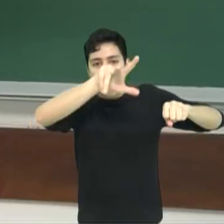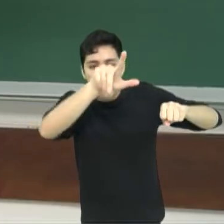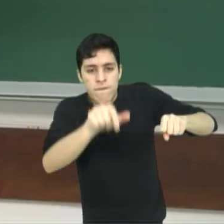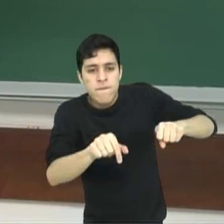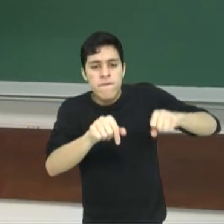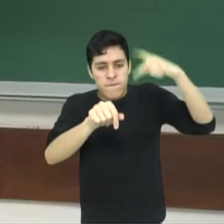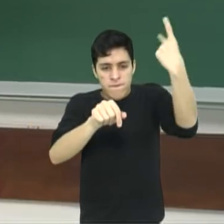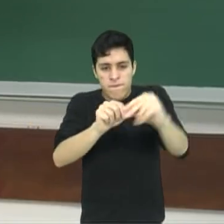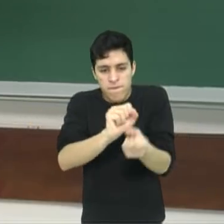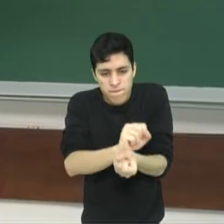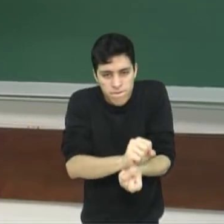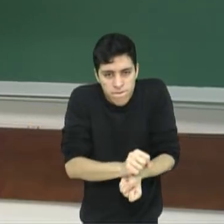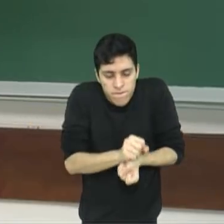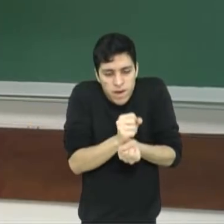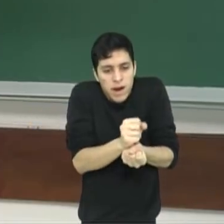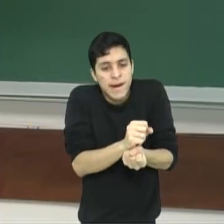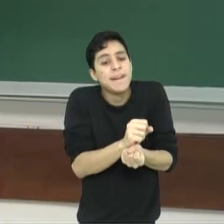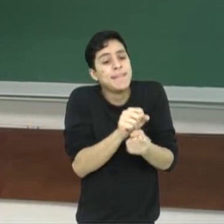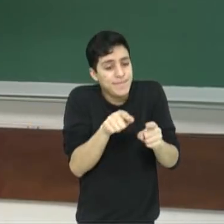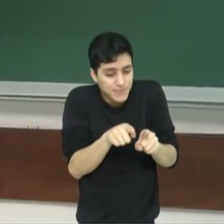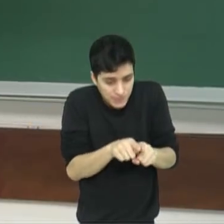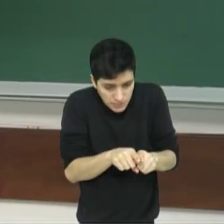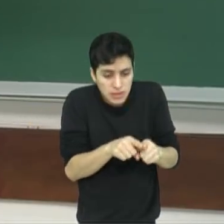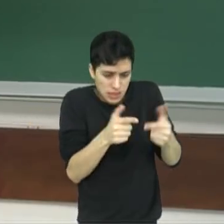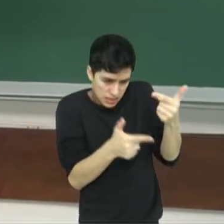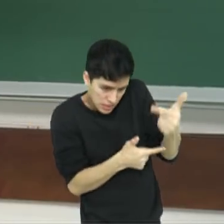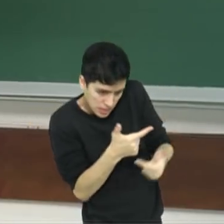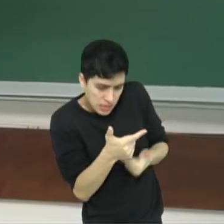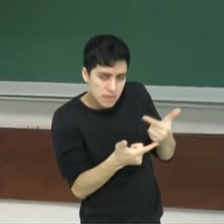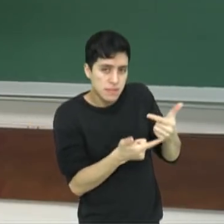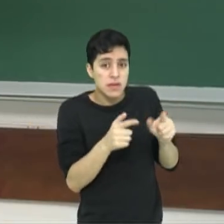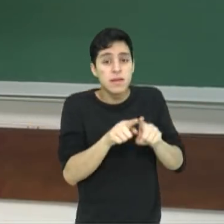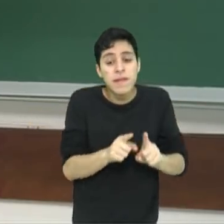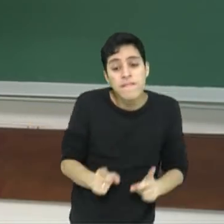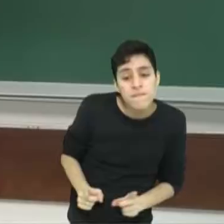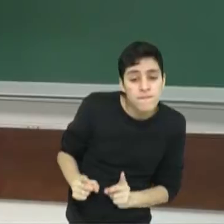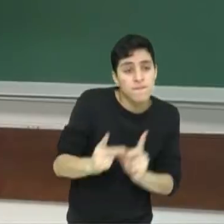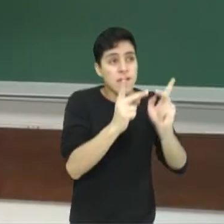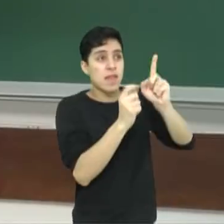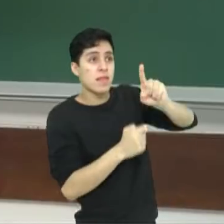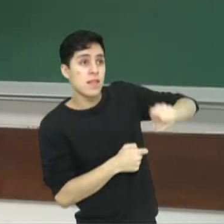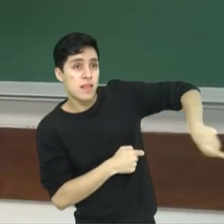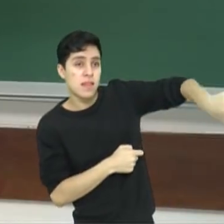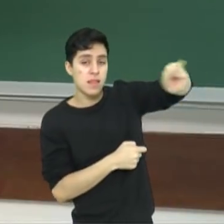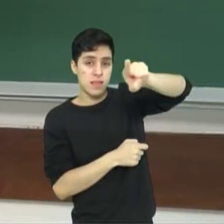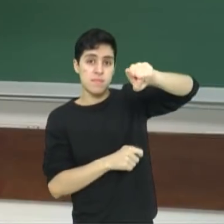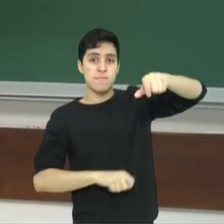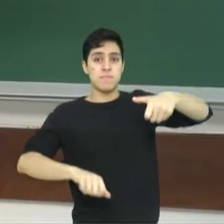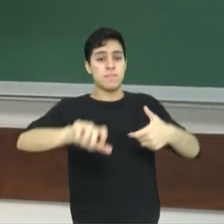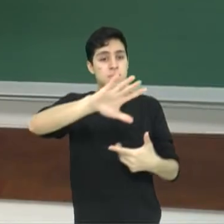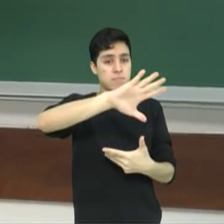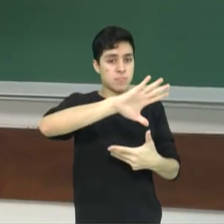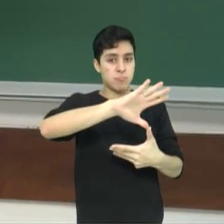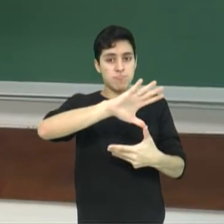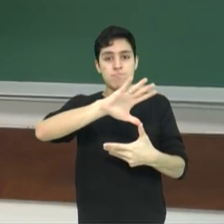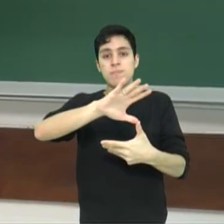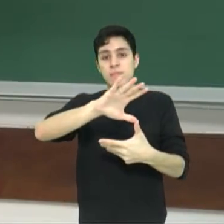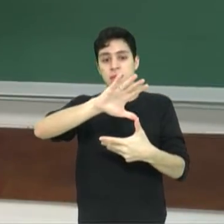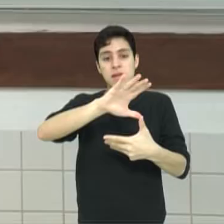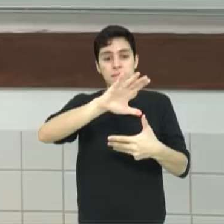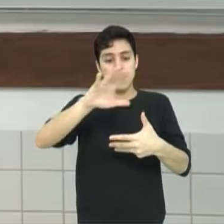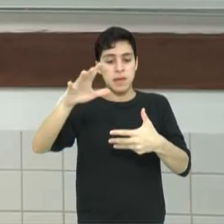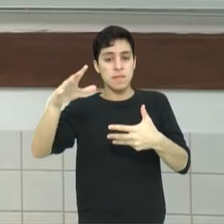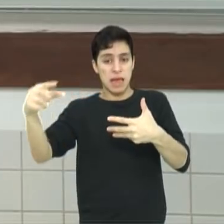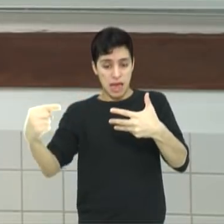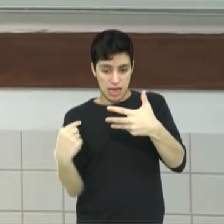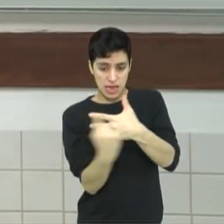maneira escravizando-a e vendendo na América, no Novo Mundo, nas colônias portuguesas, que seria hoje o Brasil, e as